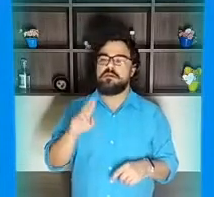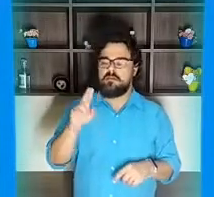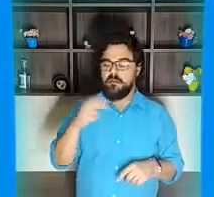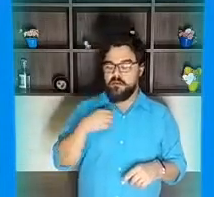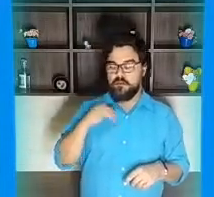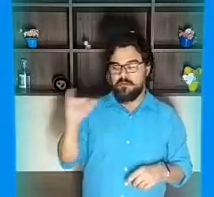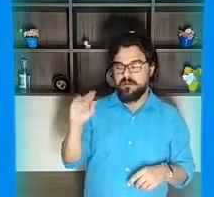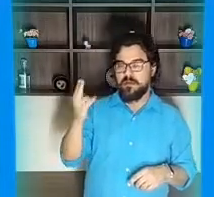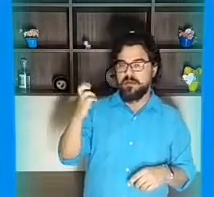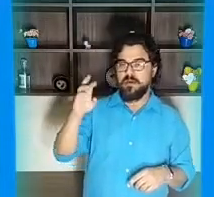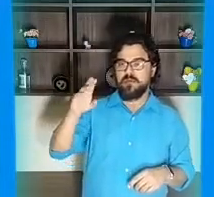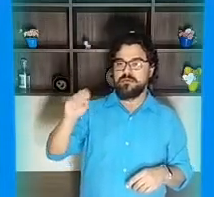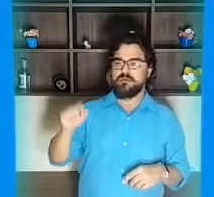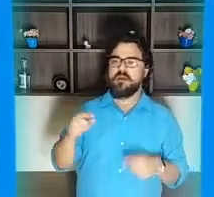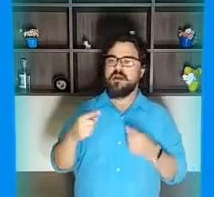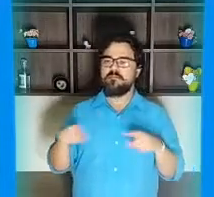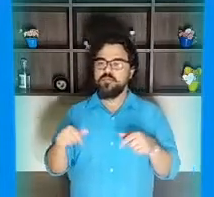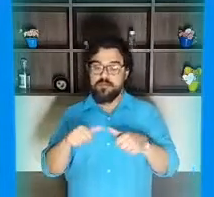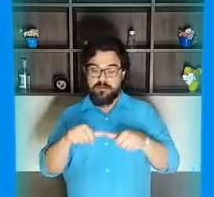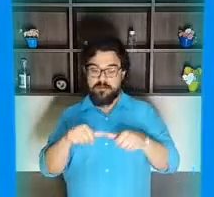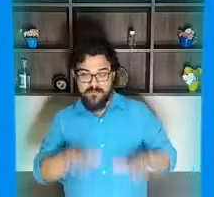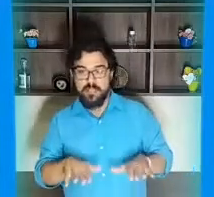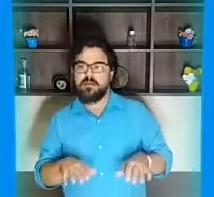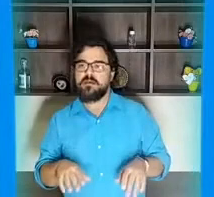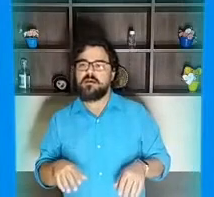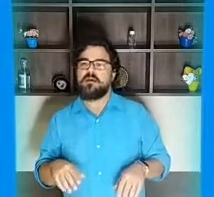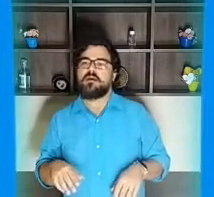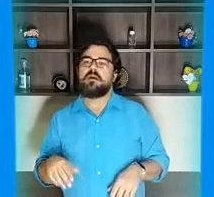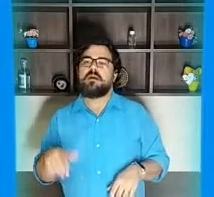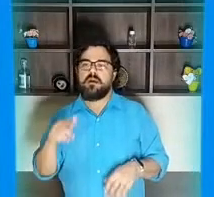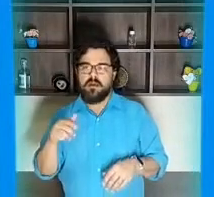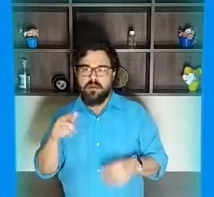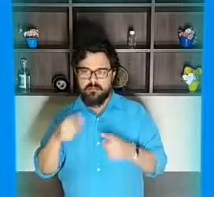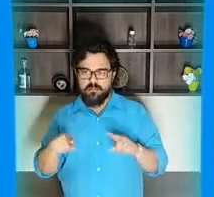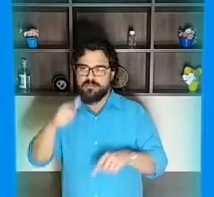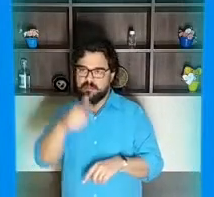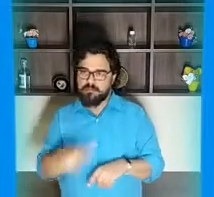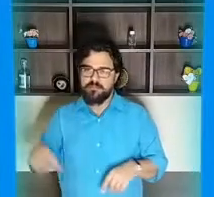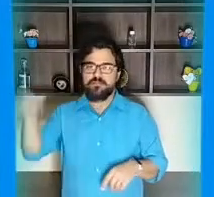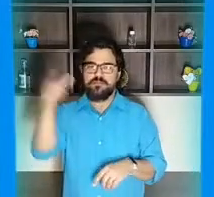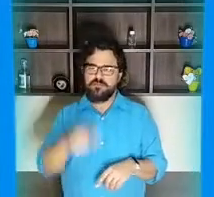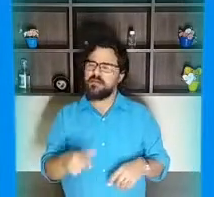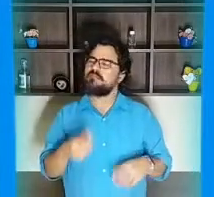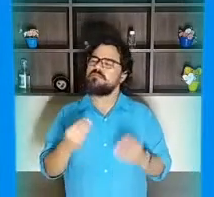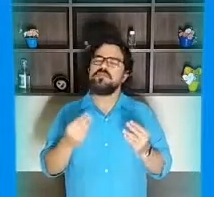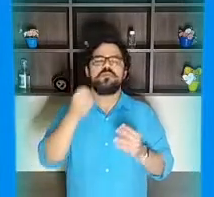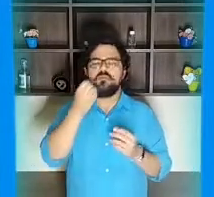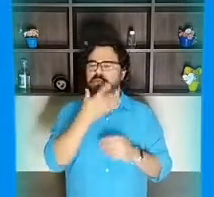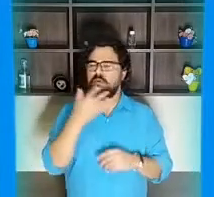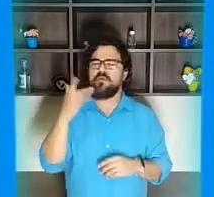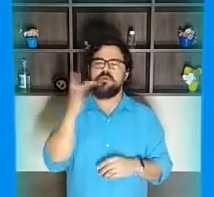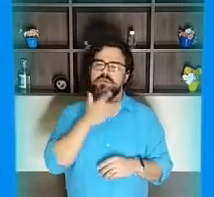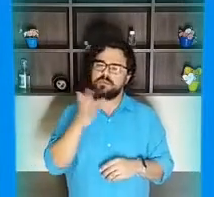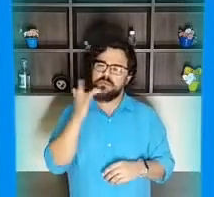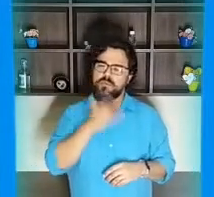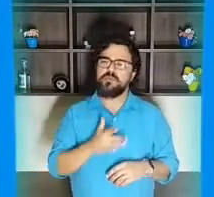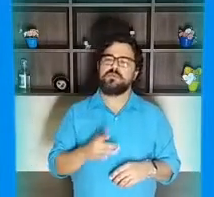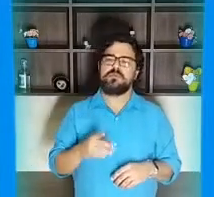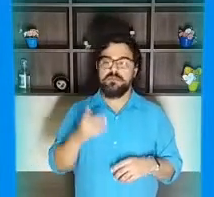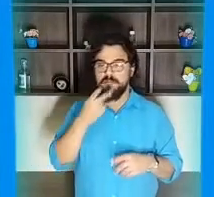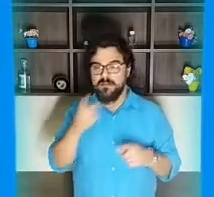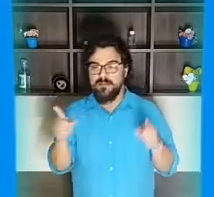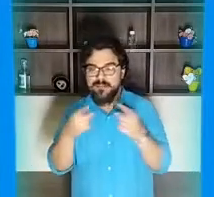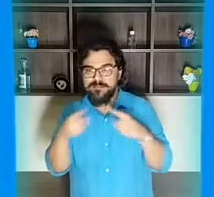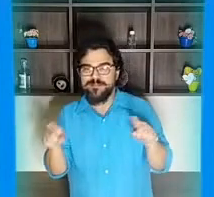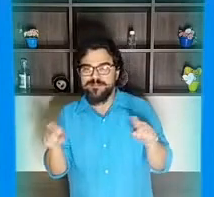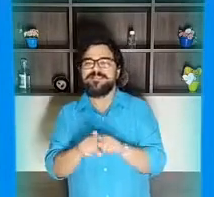também ficam aqui em casa rodando, porque sempre é muito bom, feliz. Muito gostoso ouvir o que você fala nas suas músicas e a maneira